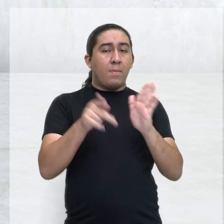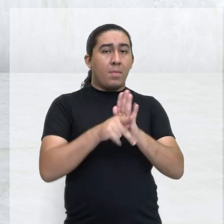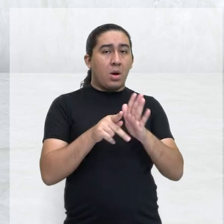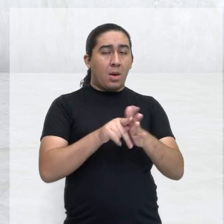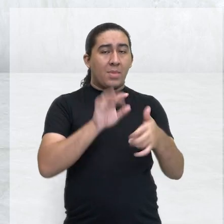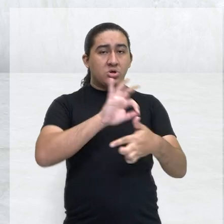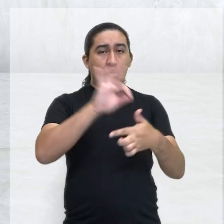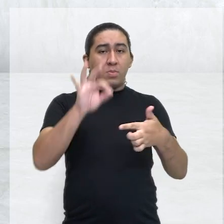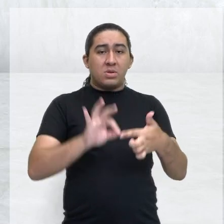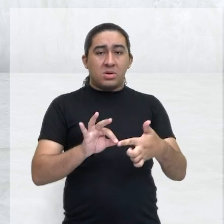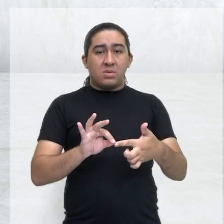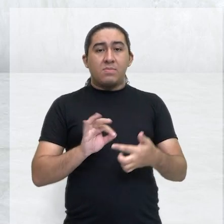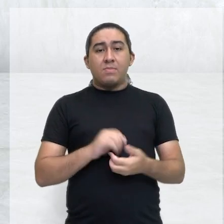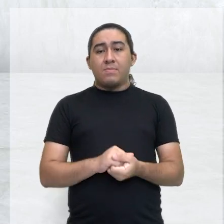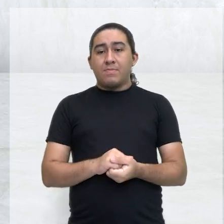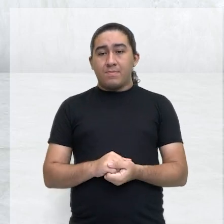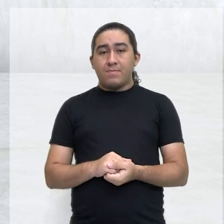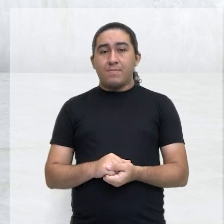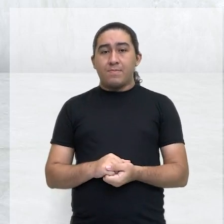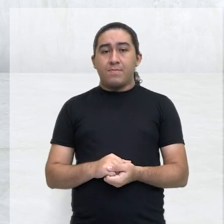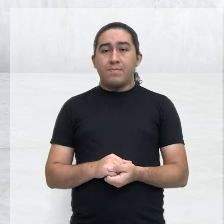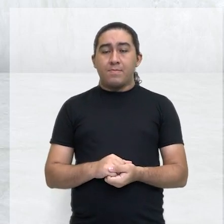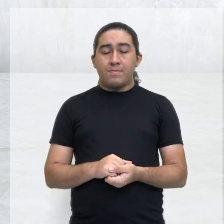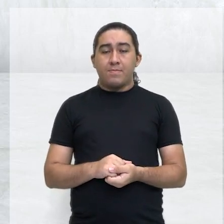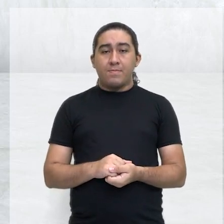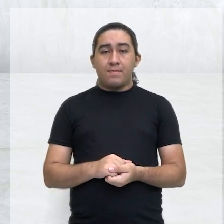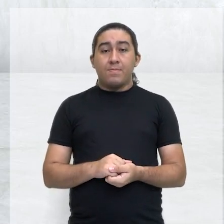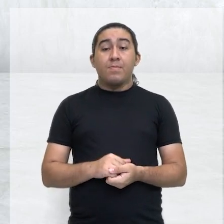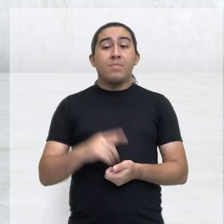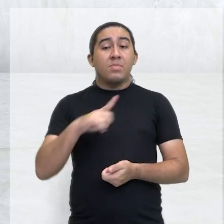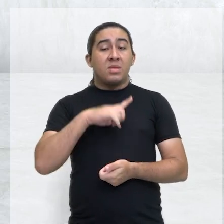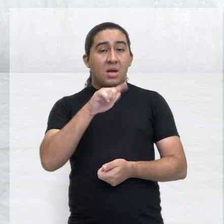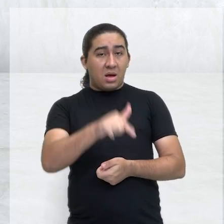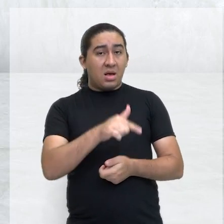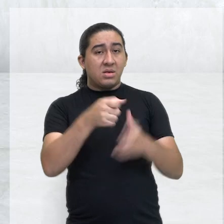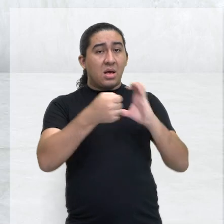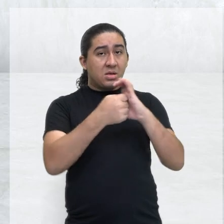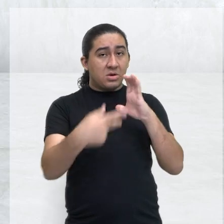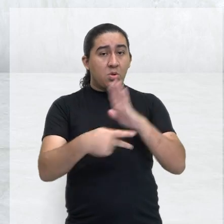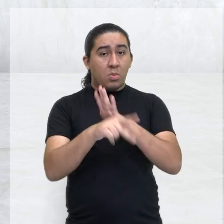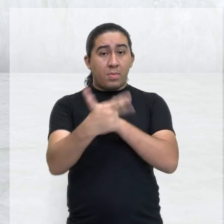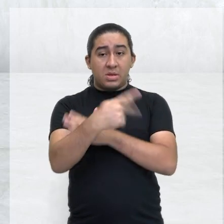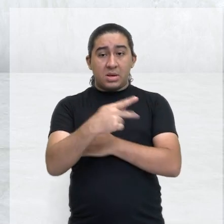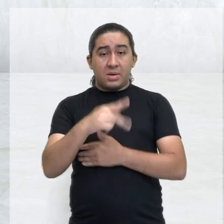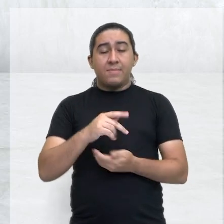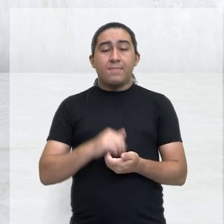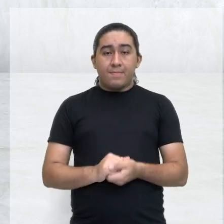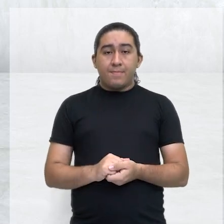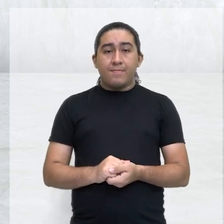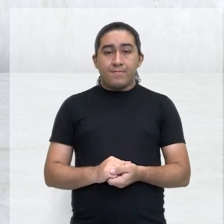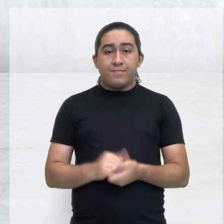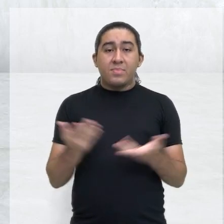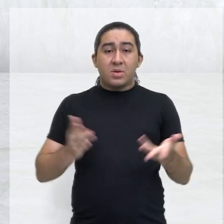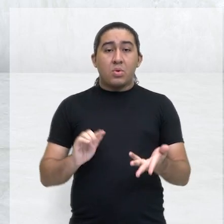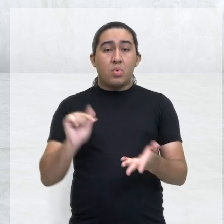geometrismo, certo? Então, o abstracionismo ele vai ter essa pegada, o formal, o informal, o geométrico, certo? Agora